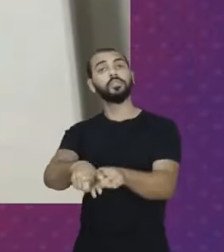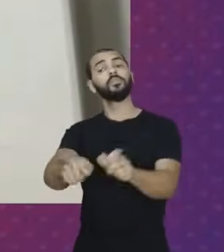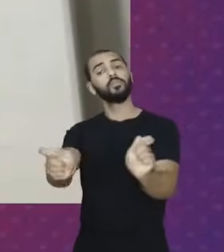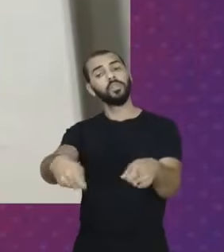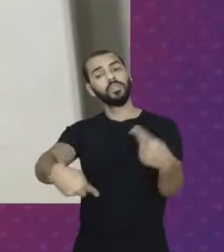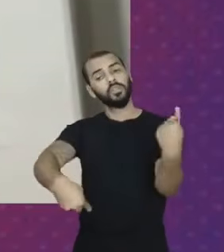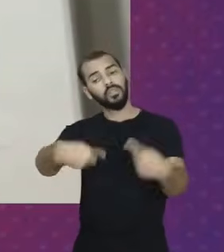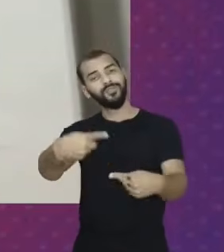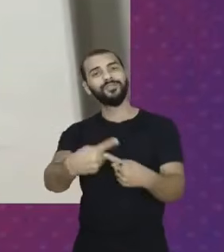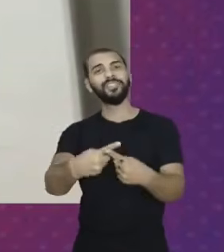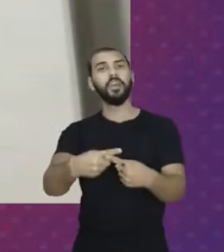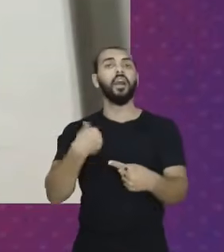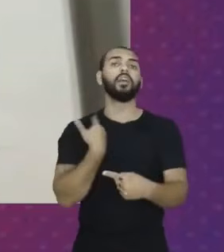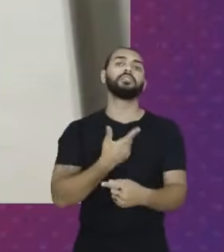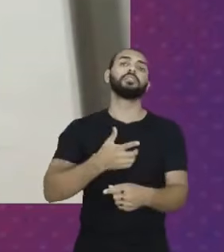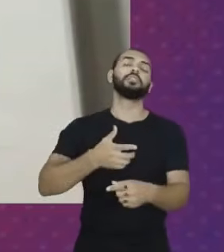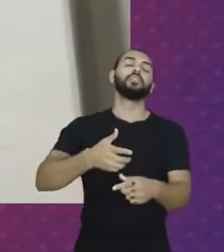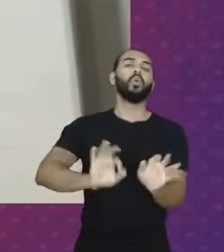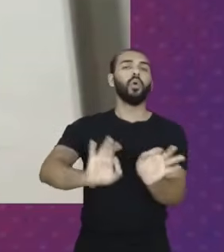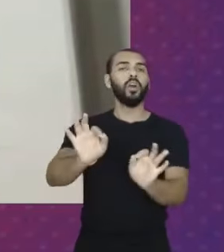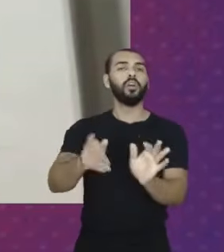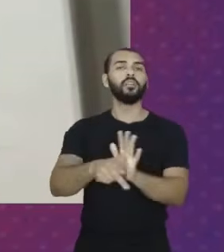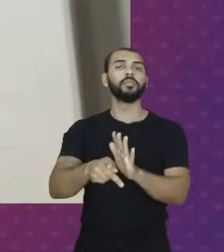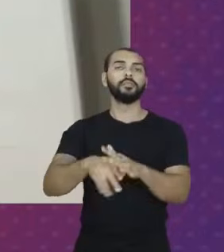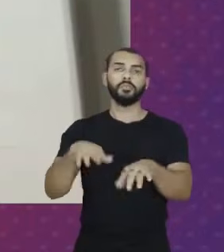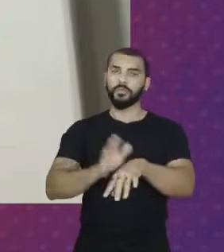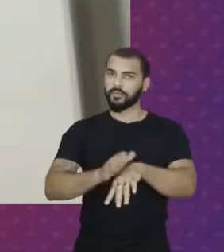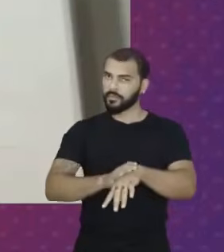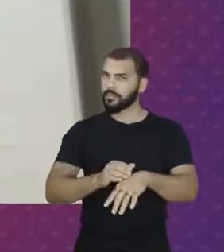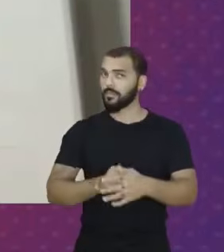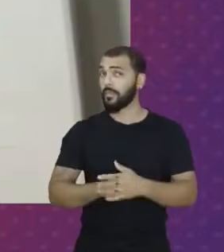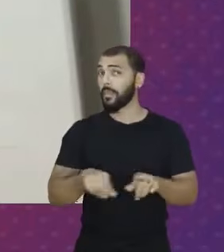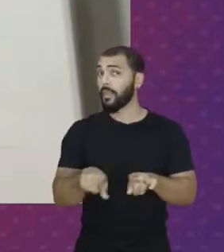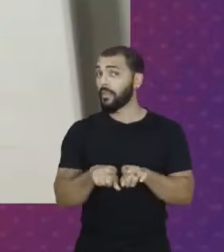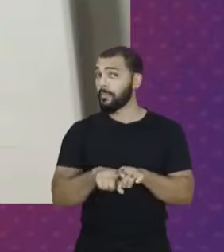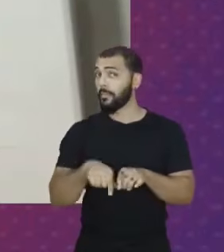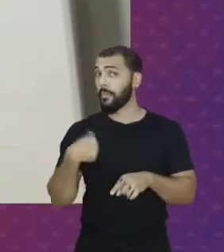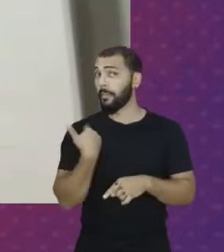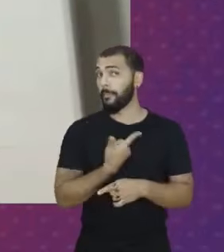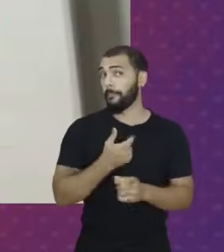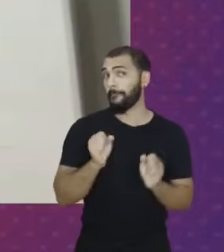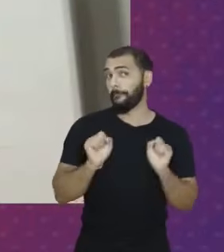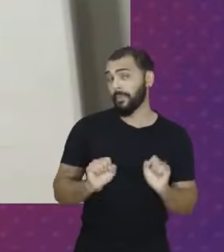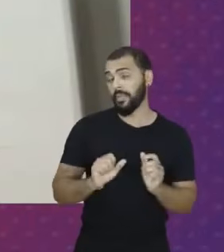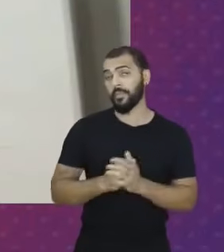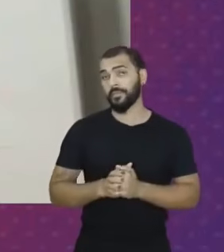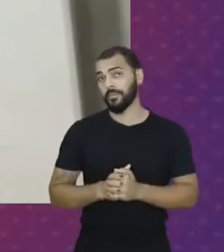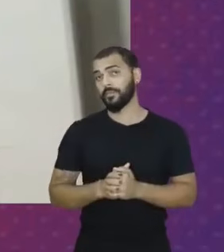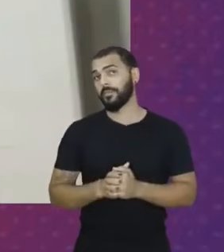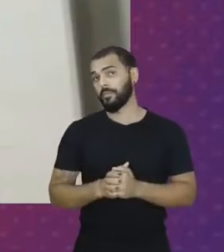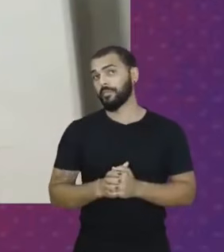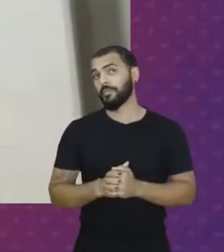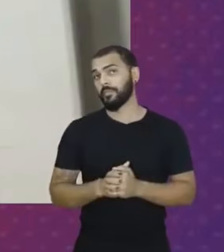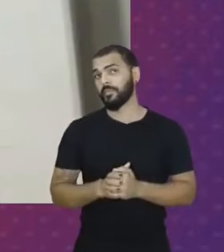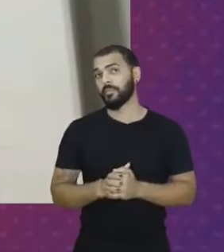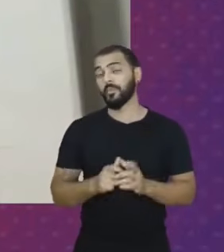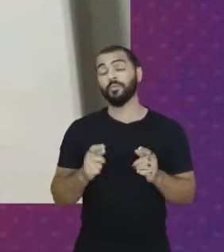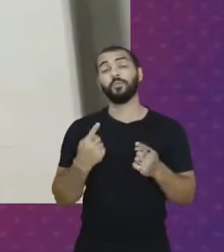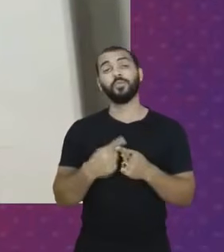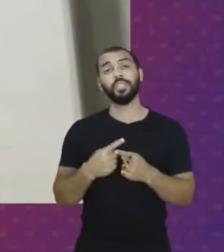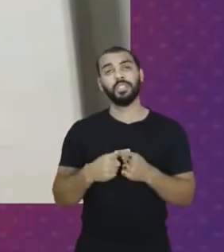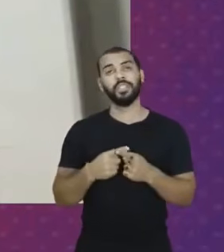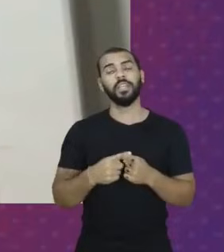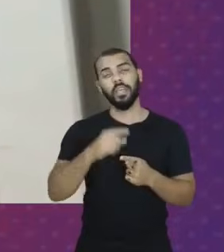promovemos uma ação dessa forma, nós trazemos, no caso de Sinop, nós empretecemos a Câmara,